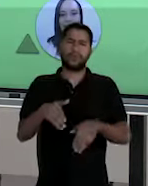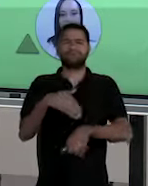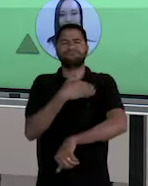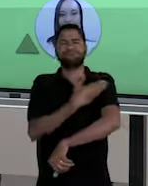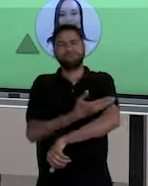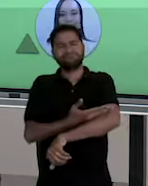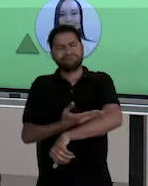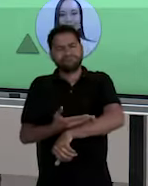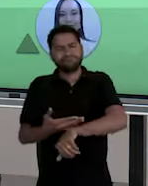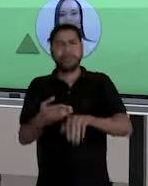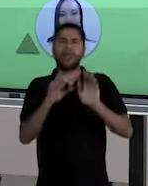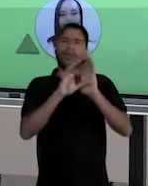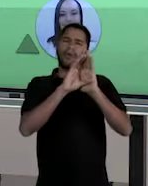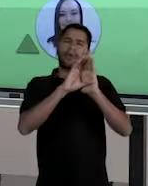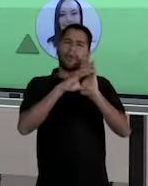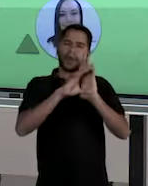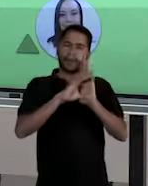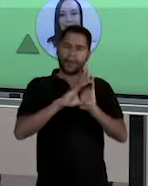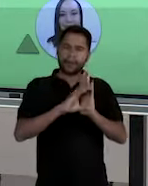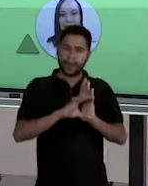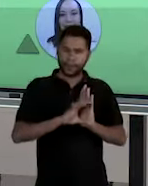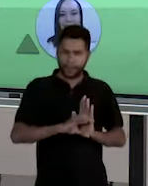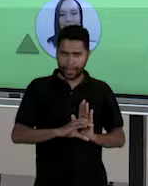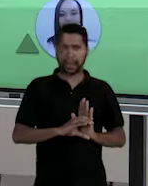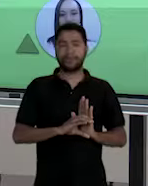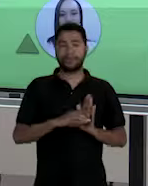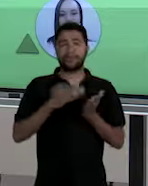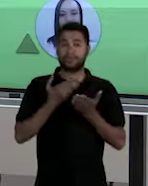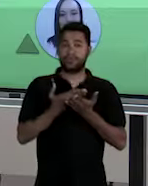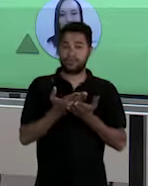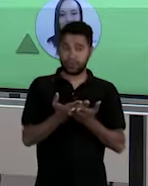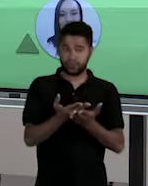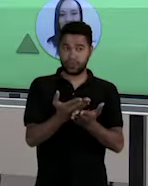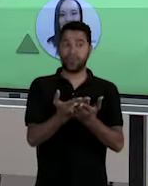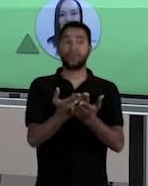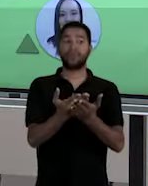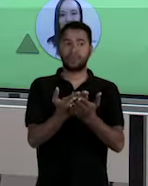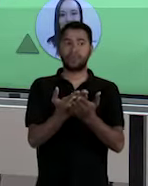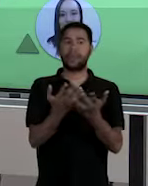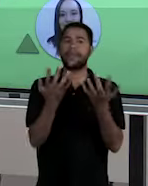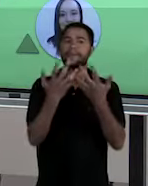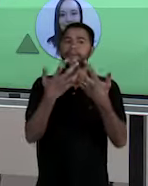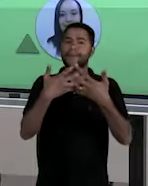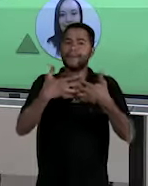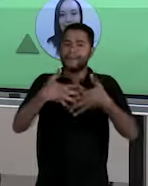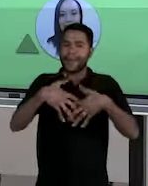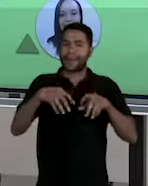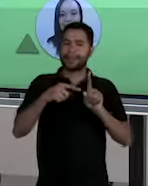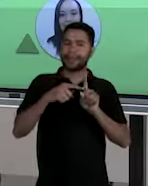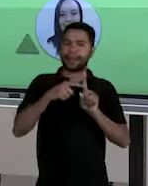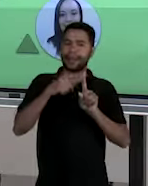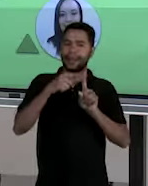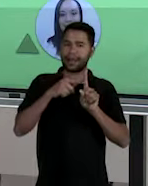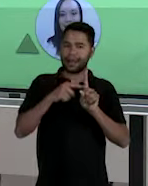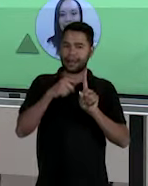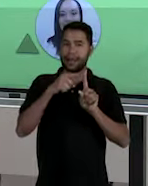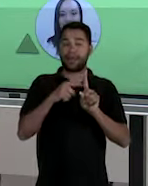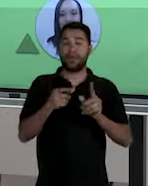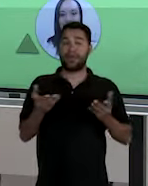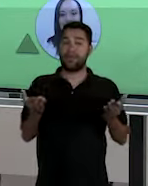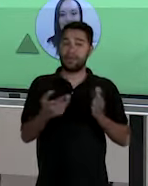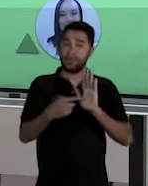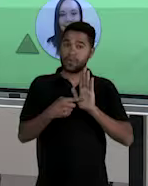os conceitos envolvidos no estudo das máquinas térmicas, da termodinâmica. Hoje eu trago